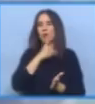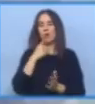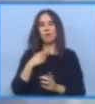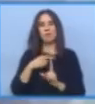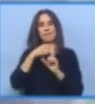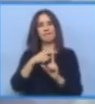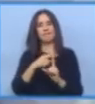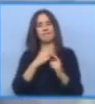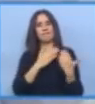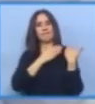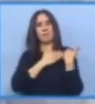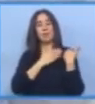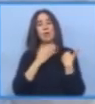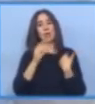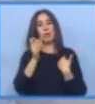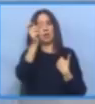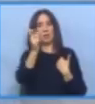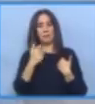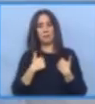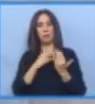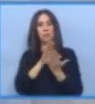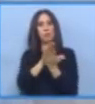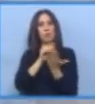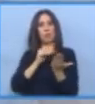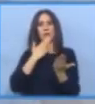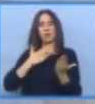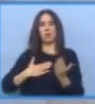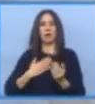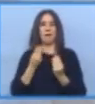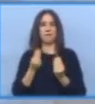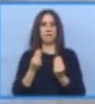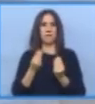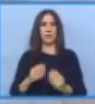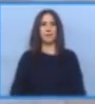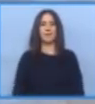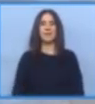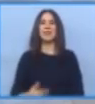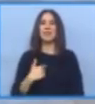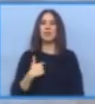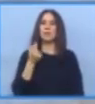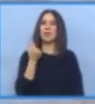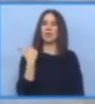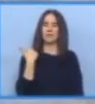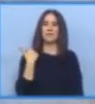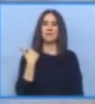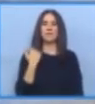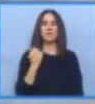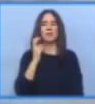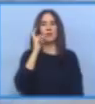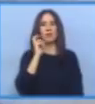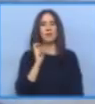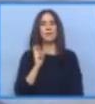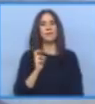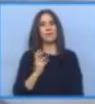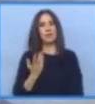cruz. Isto é, ele é um modelo para mim, inspirador. Eu ouvi também há pouco tempo que todos